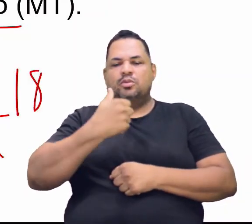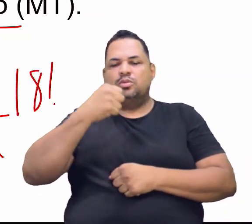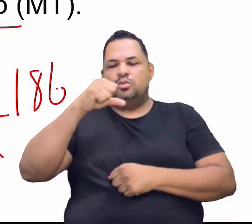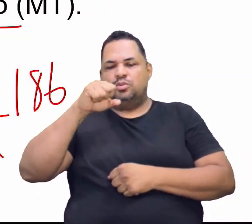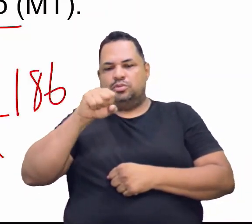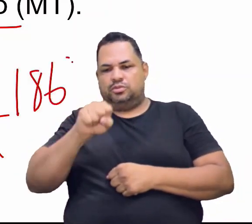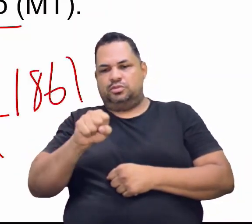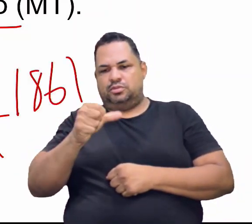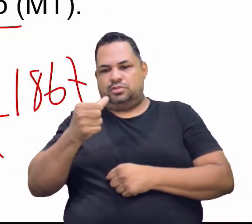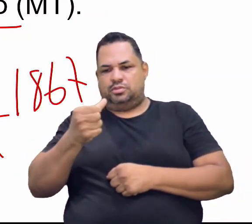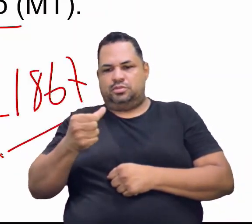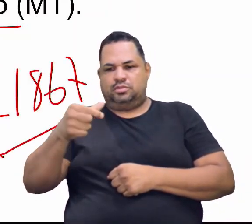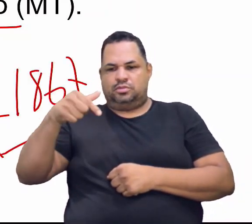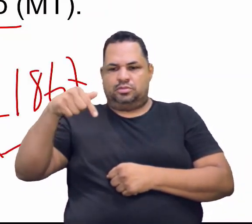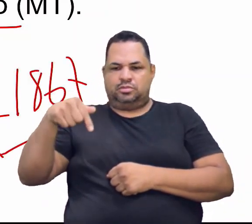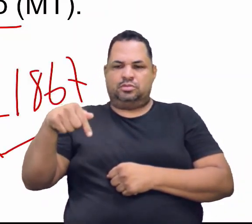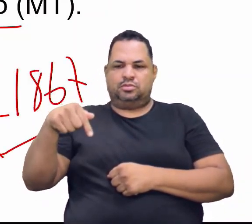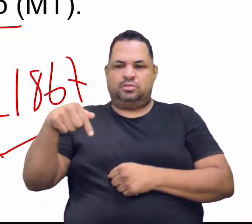1867,